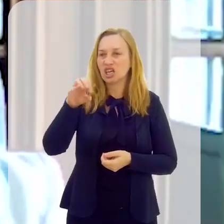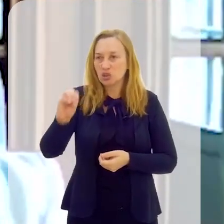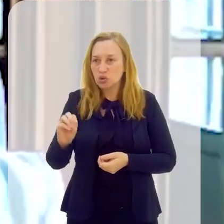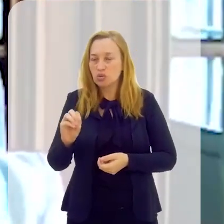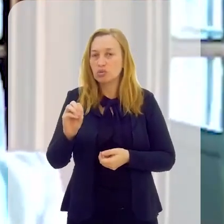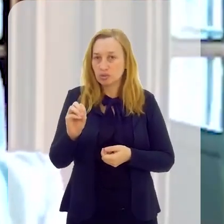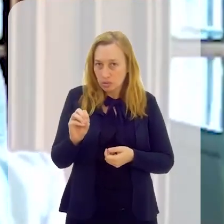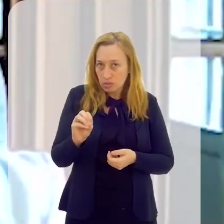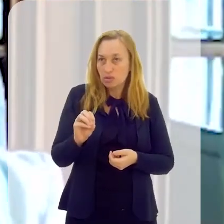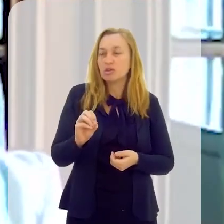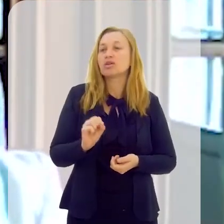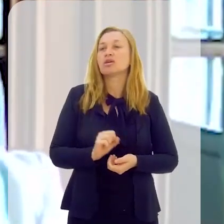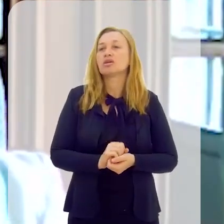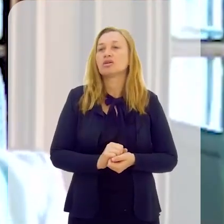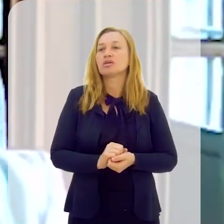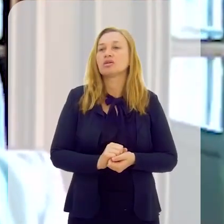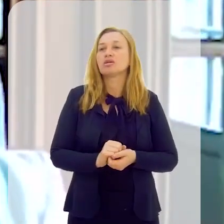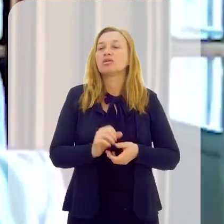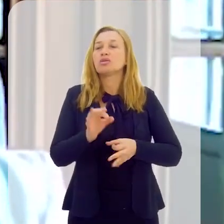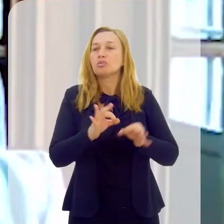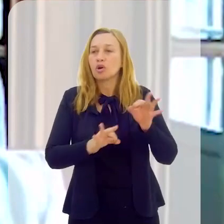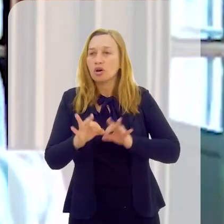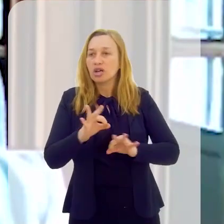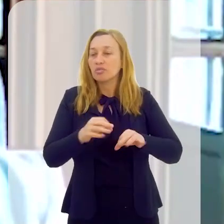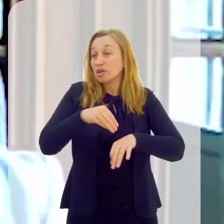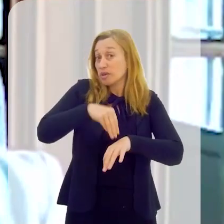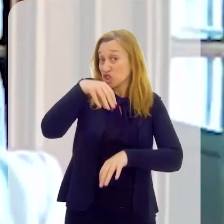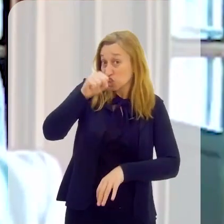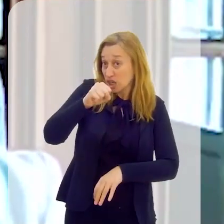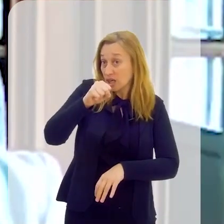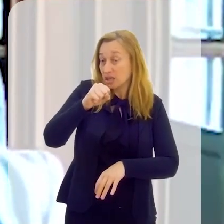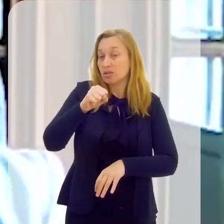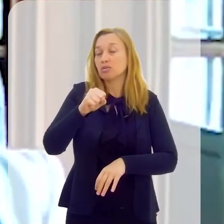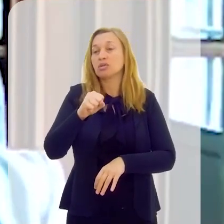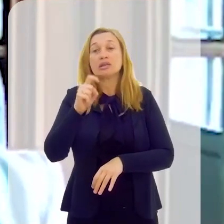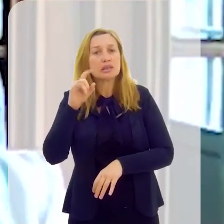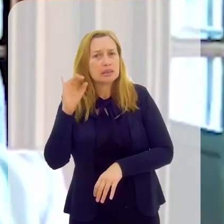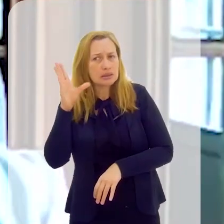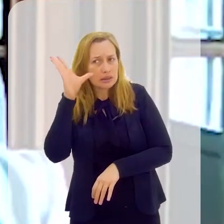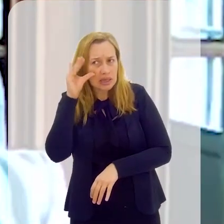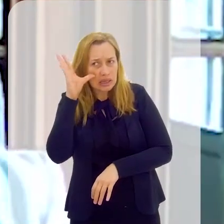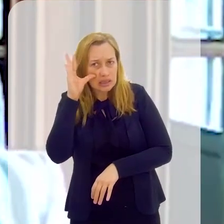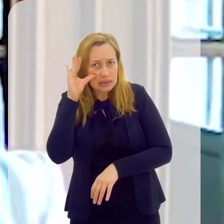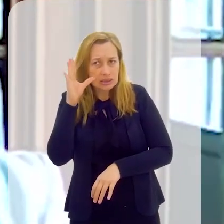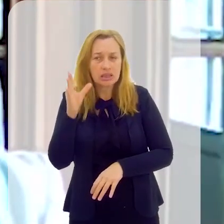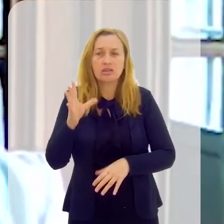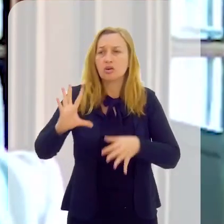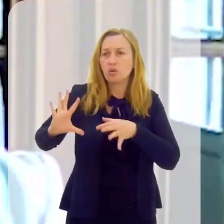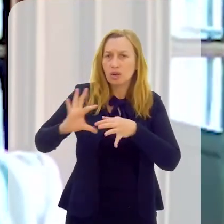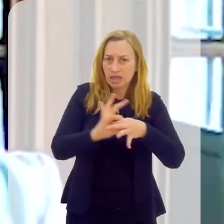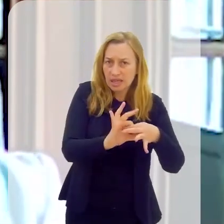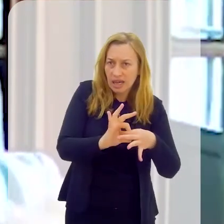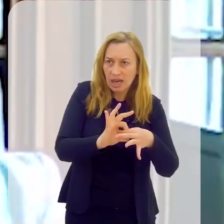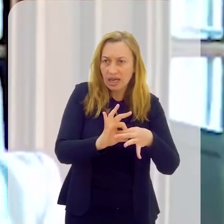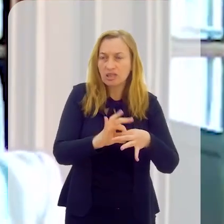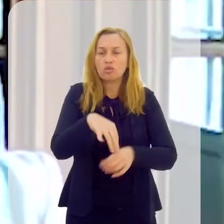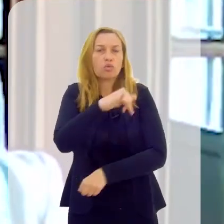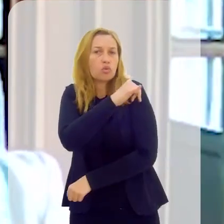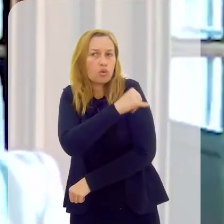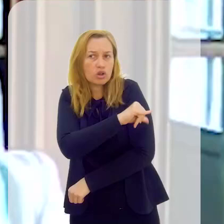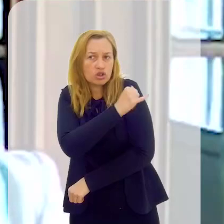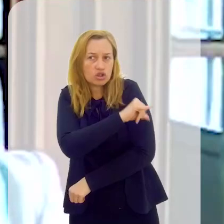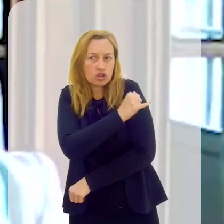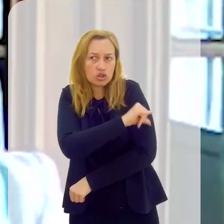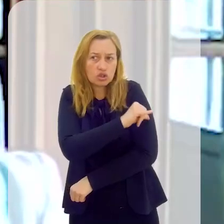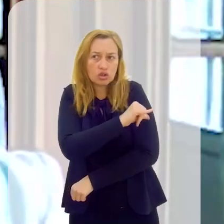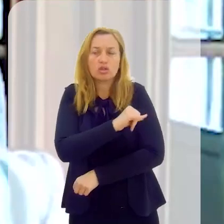Sensu como no Estricto Sensu. Temos um programa de mestrado, um programa super interessante e muito conectado com o